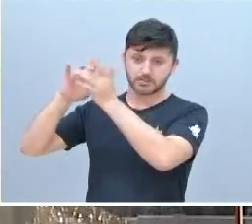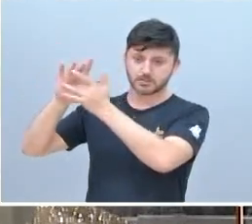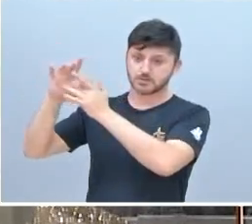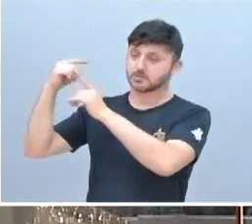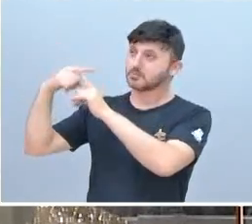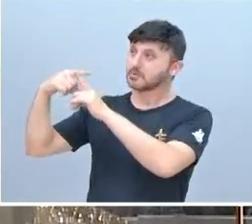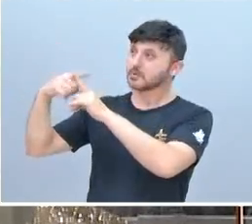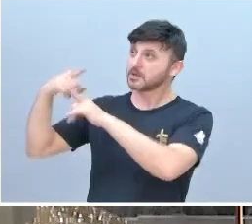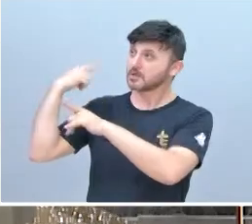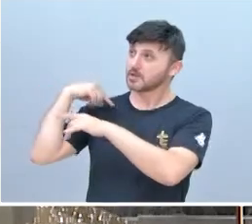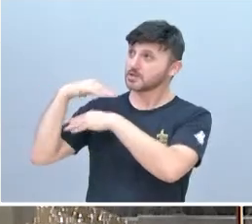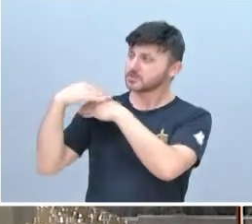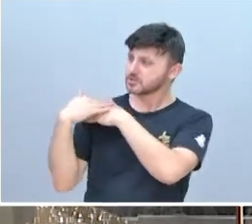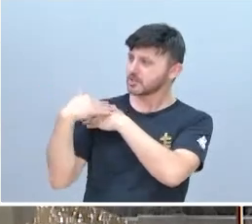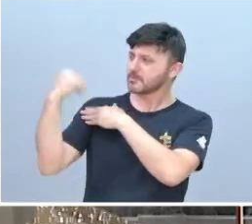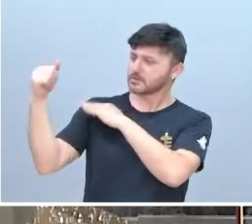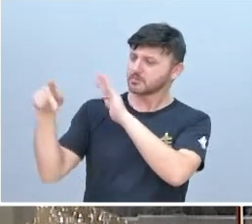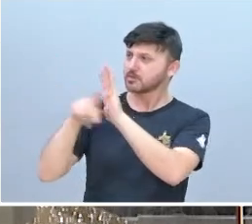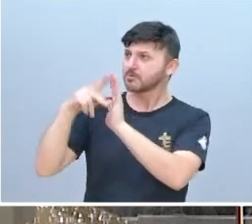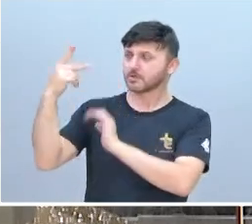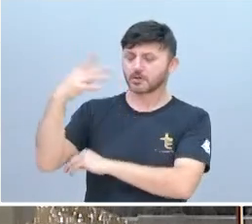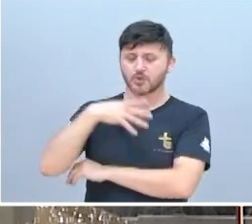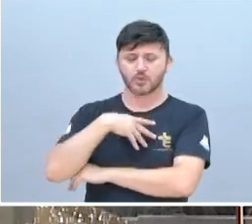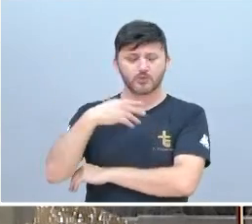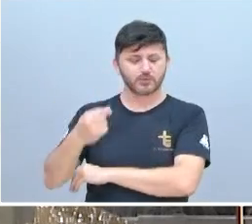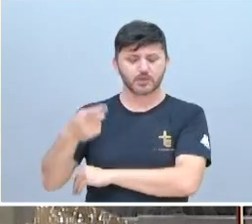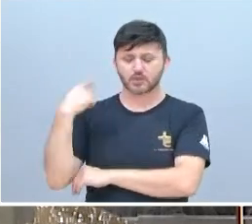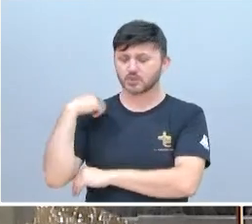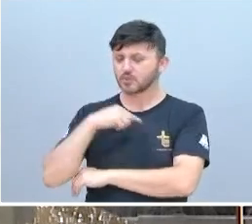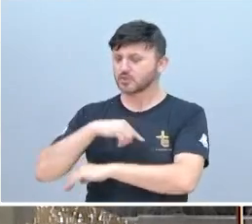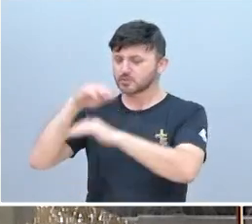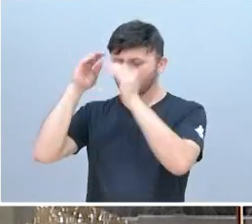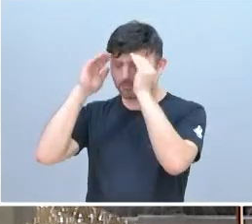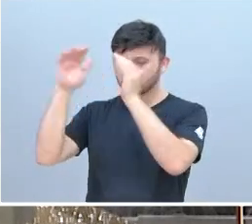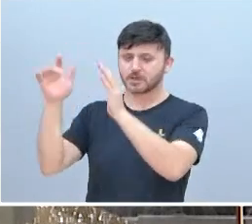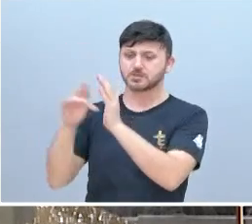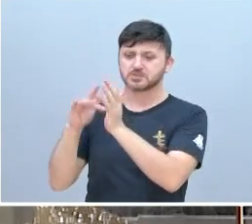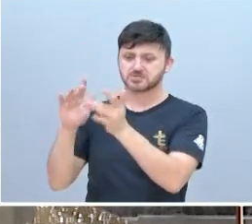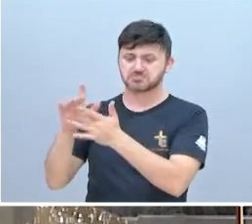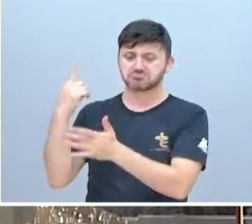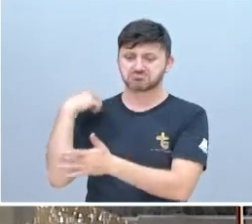que, chamados filhos de Deus, nós o sejamos de fato,